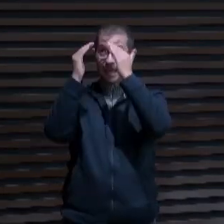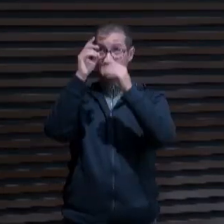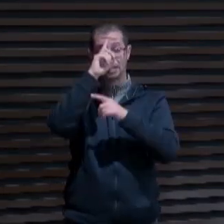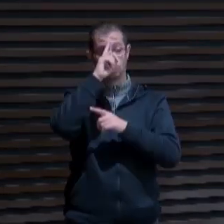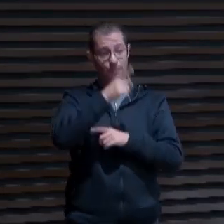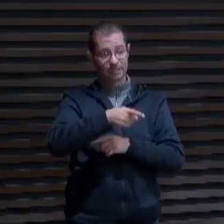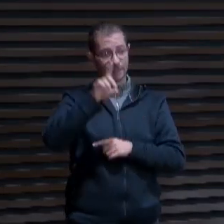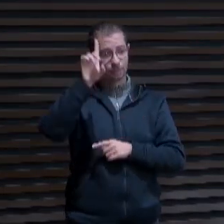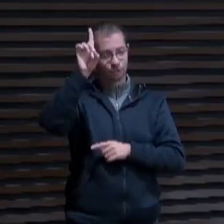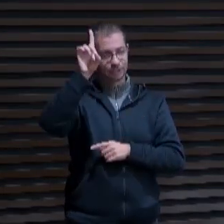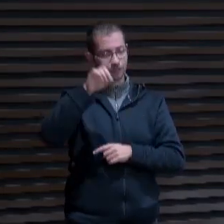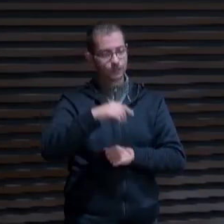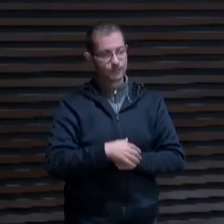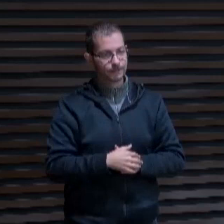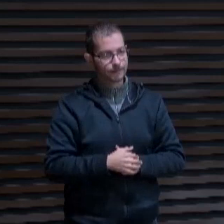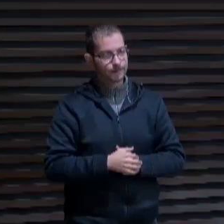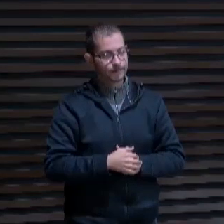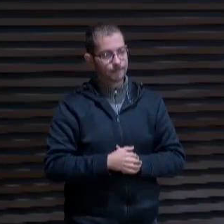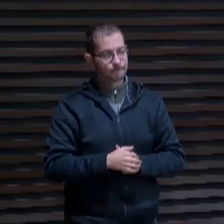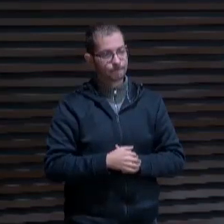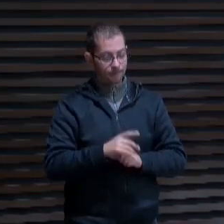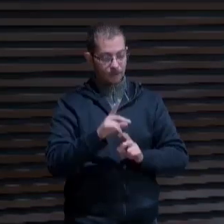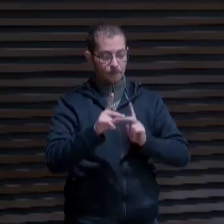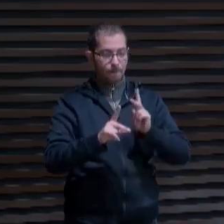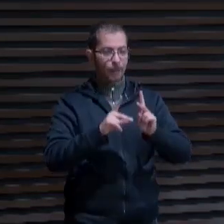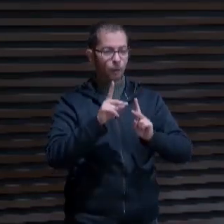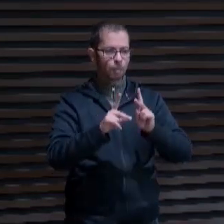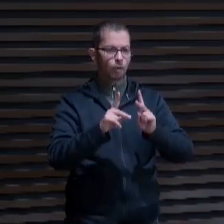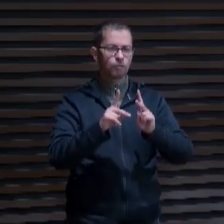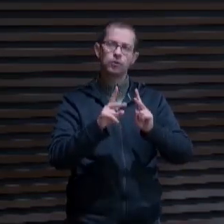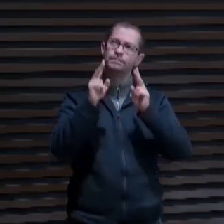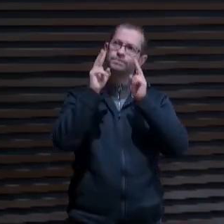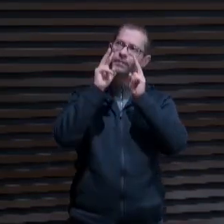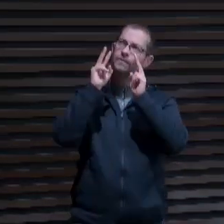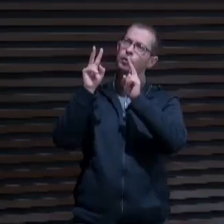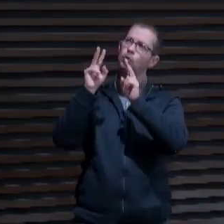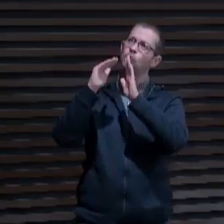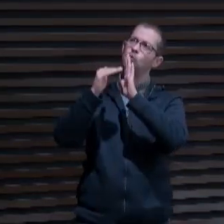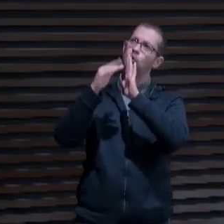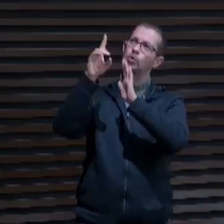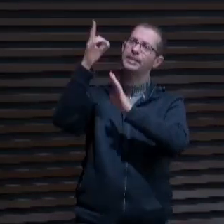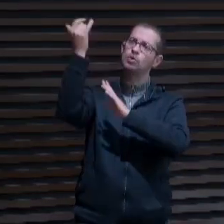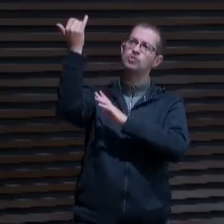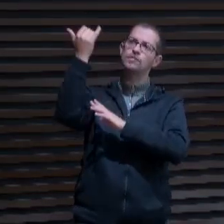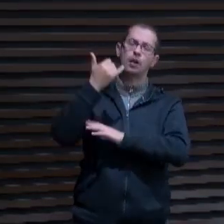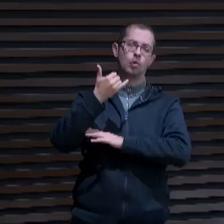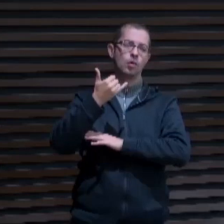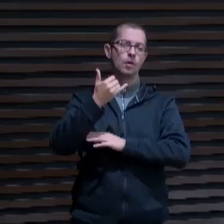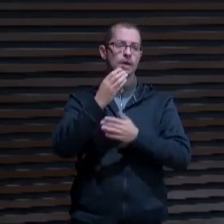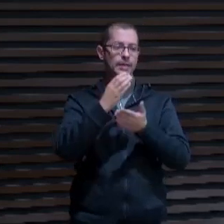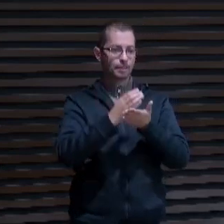mandamentos. Depois que o povo ouviu tudo que Deus falou a ele, nós vemos lá no capítulo 20, 21,